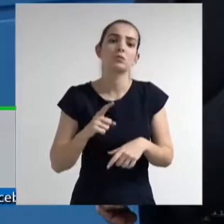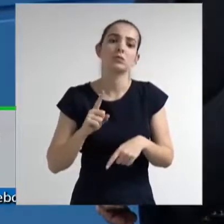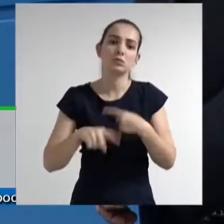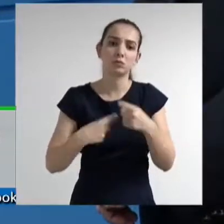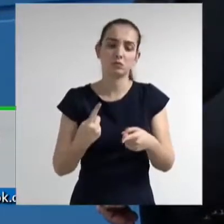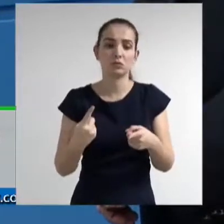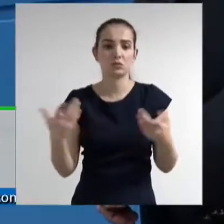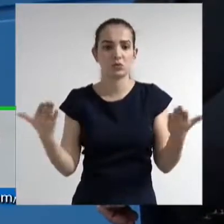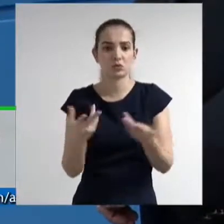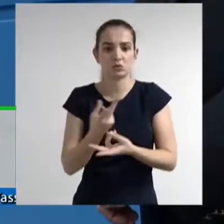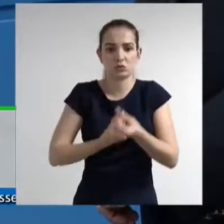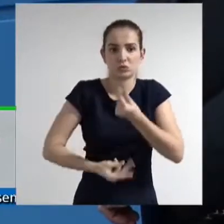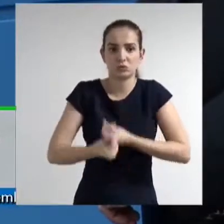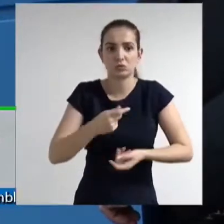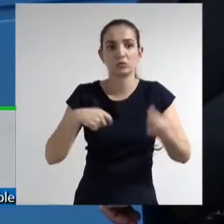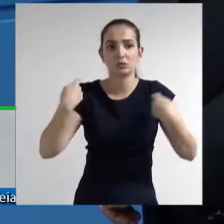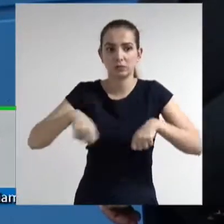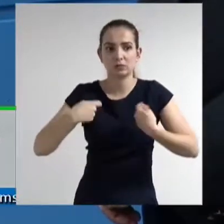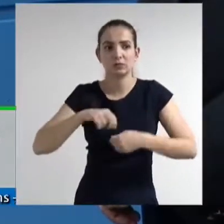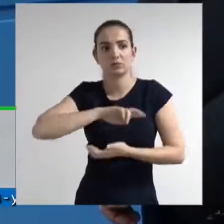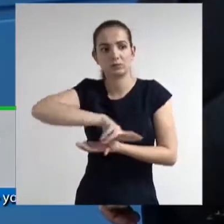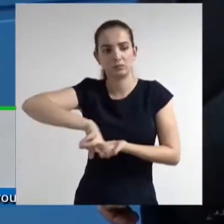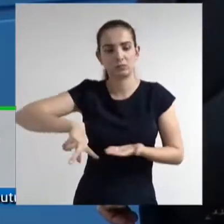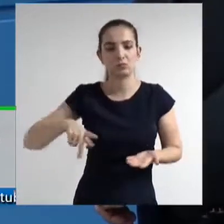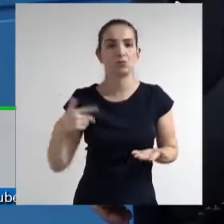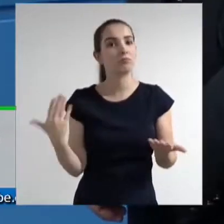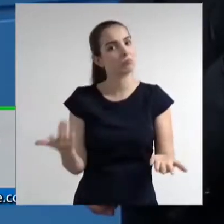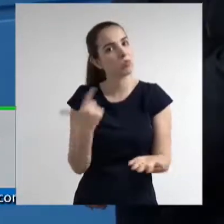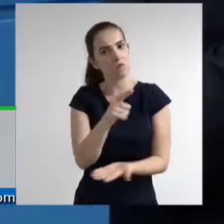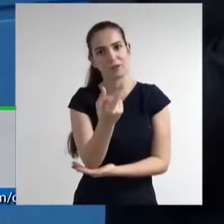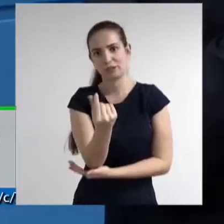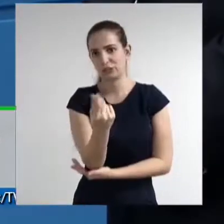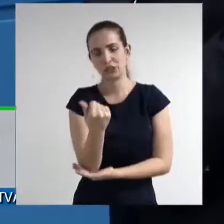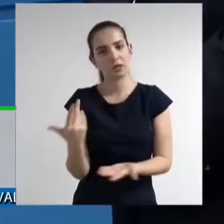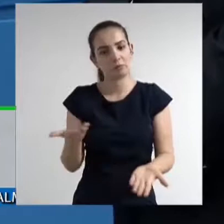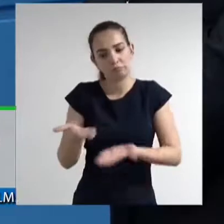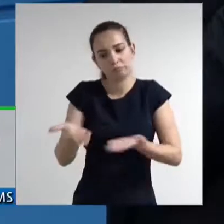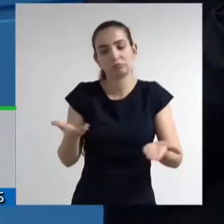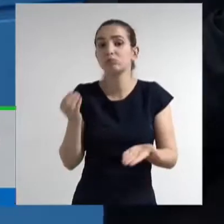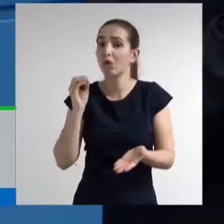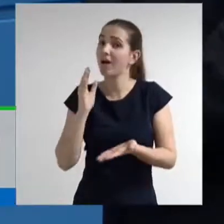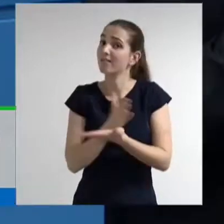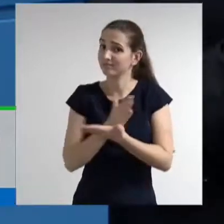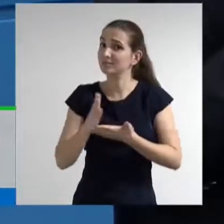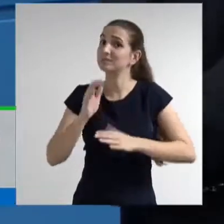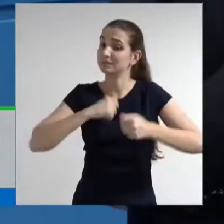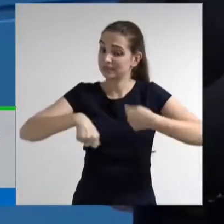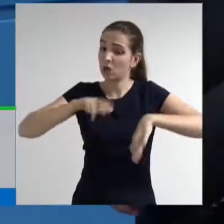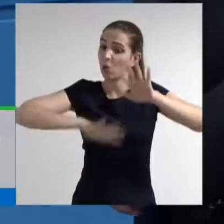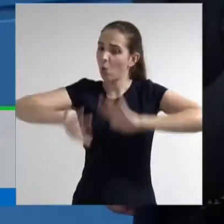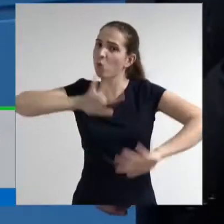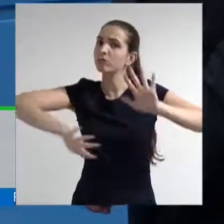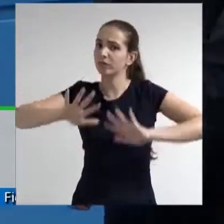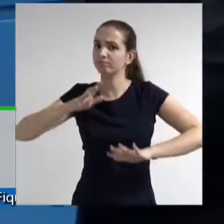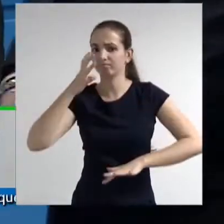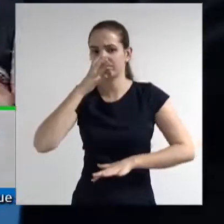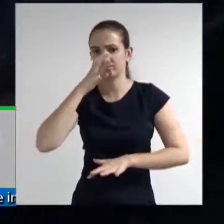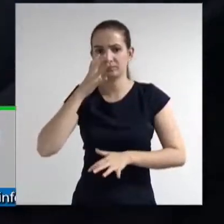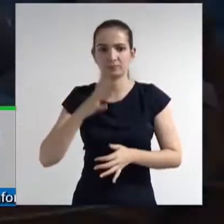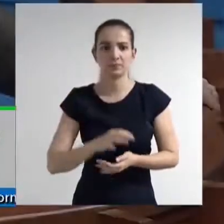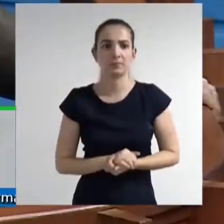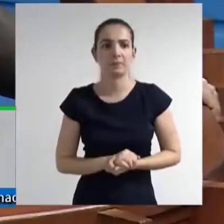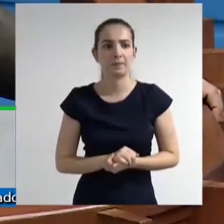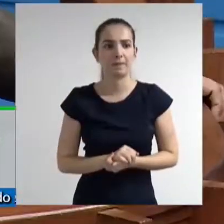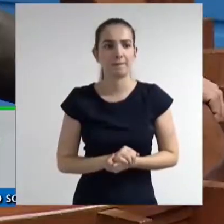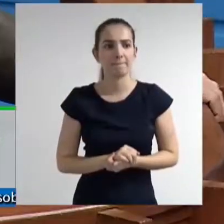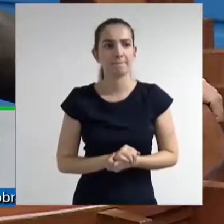do cenário econômico, numa necessidade, não tem recurso para ser alocado. Então, acho que esse é um ponto extremamente importante a ser observado. Muito